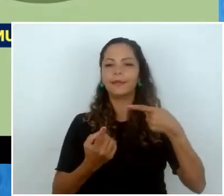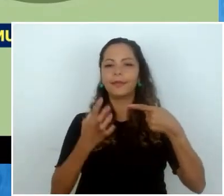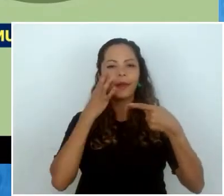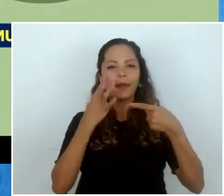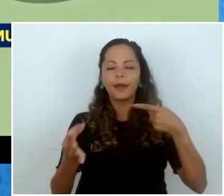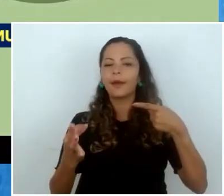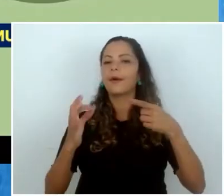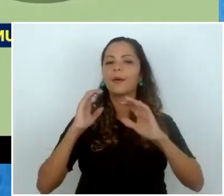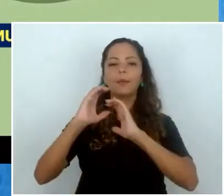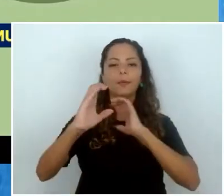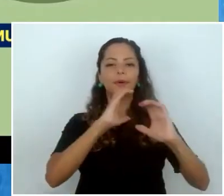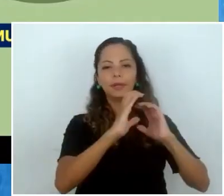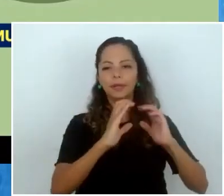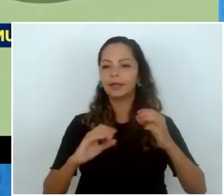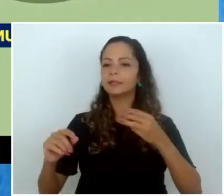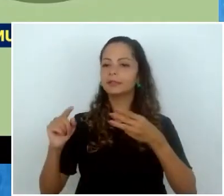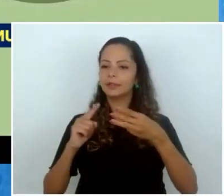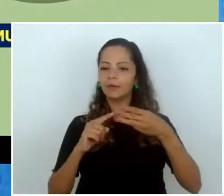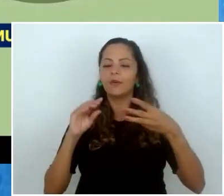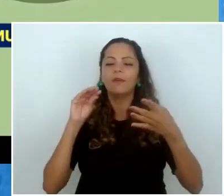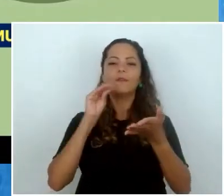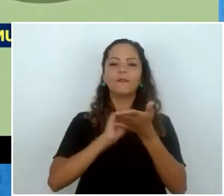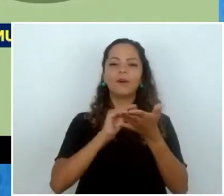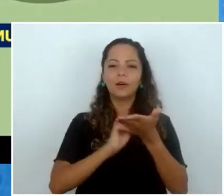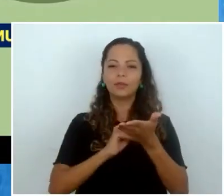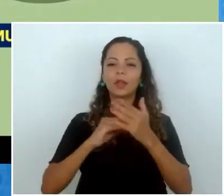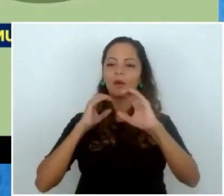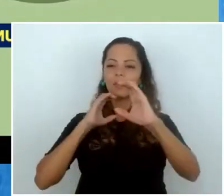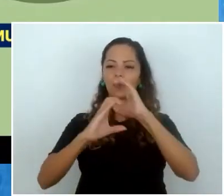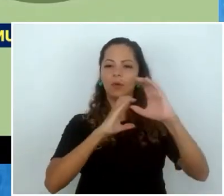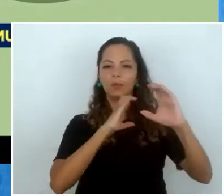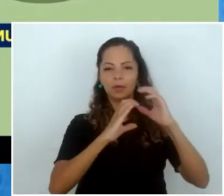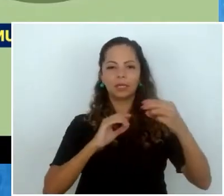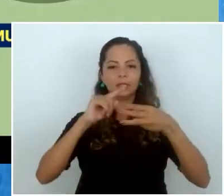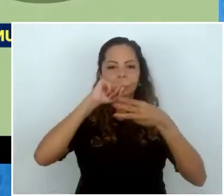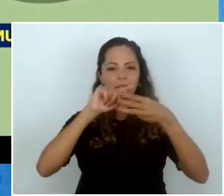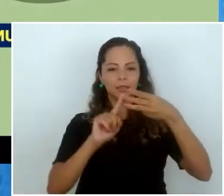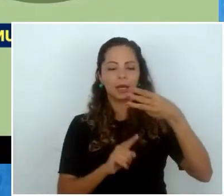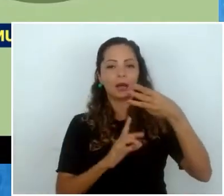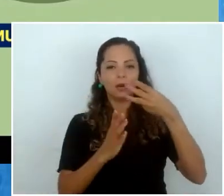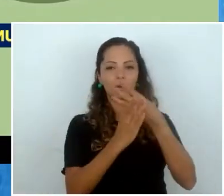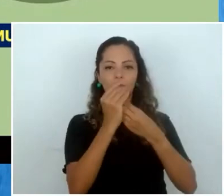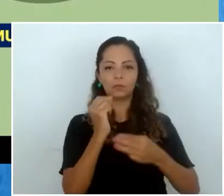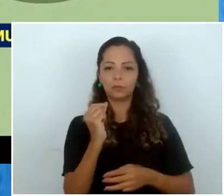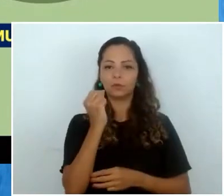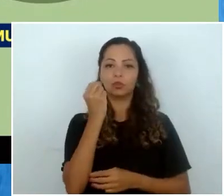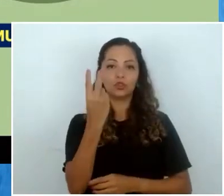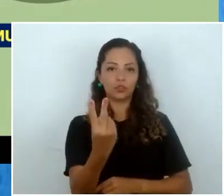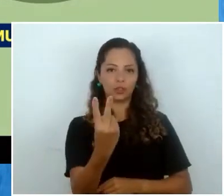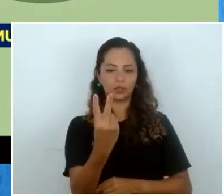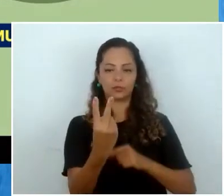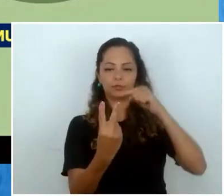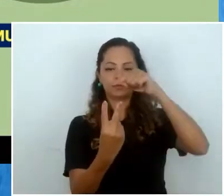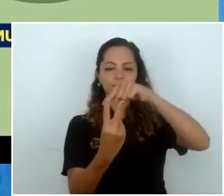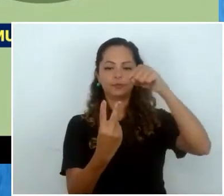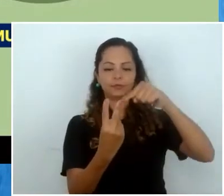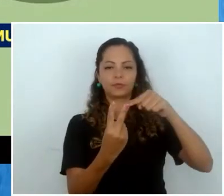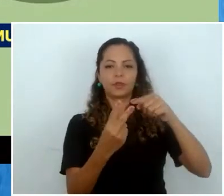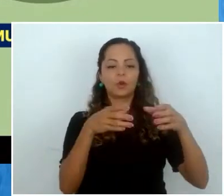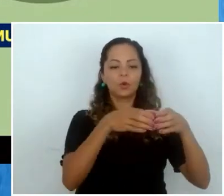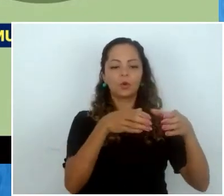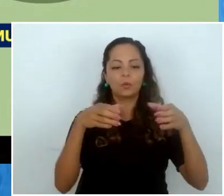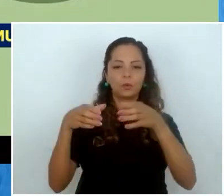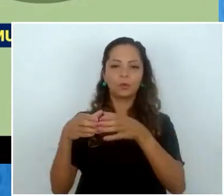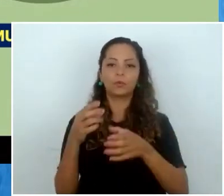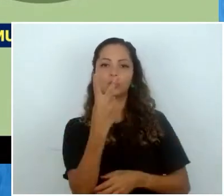interesses restritos, e passamos à ideia de uma díade, ou seja, dois grandes grupos de